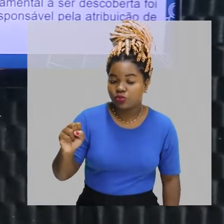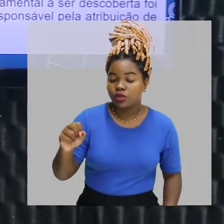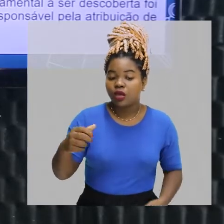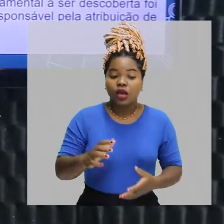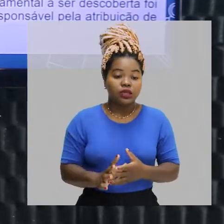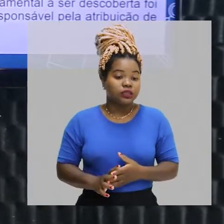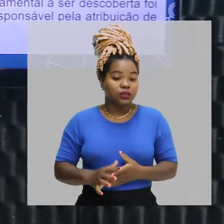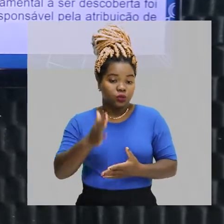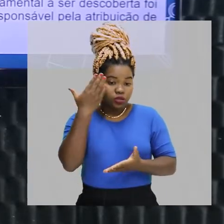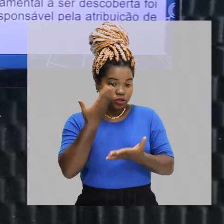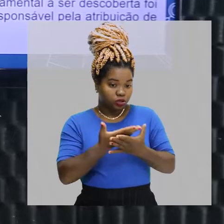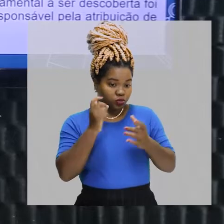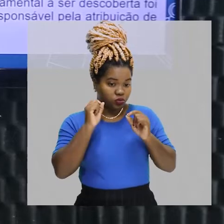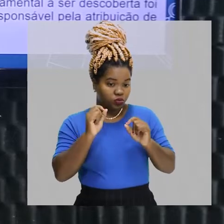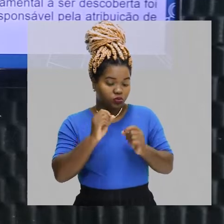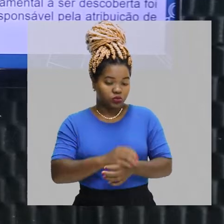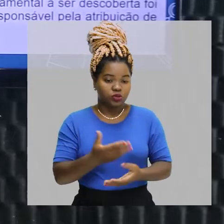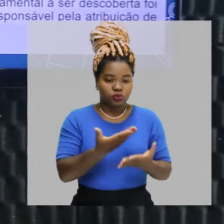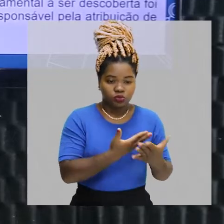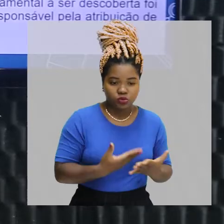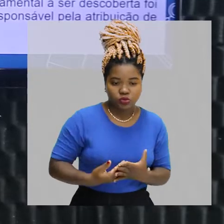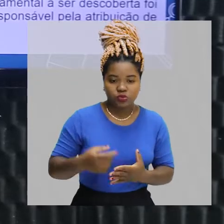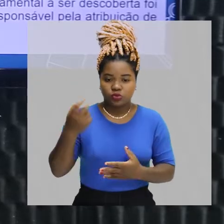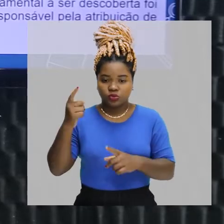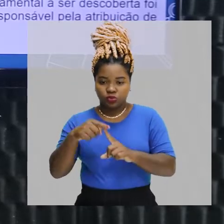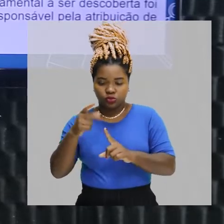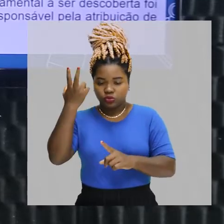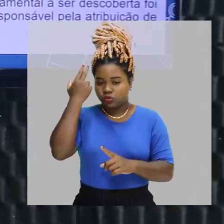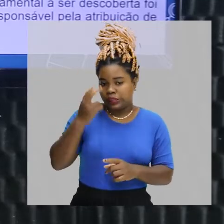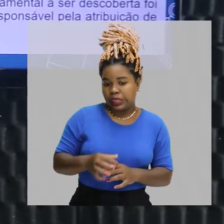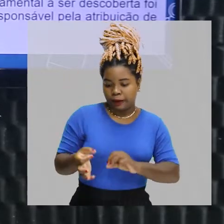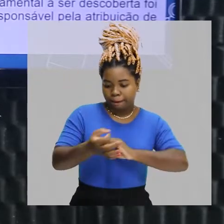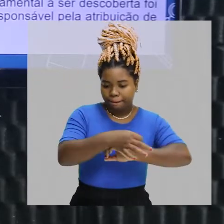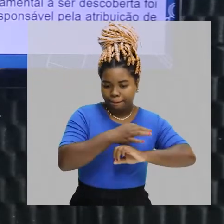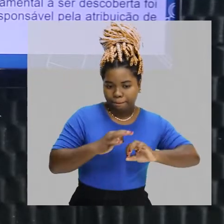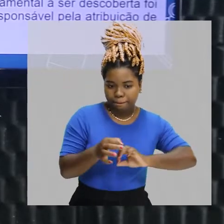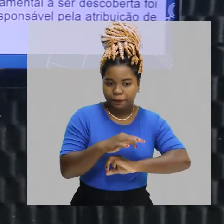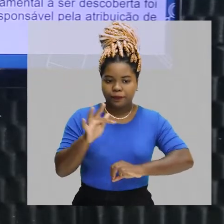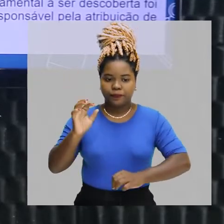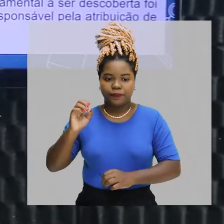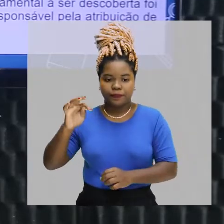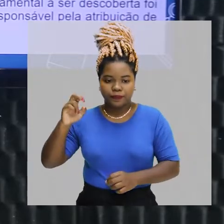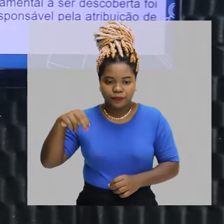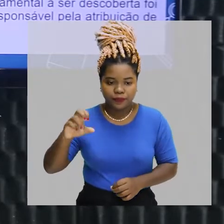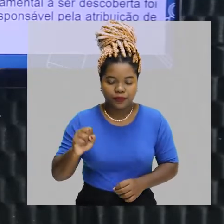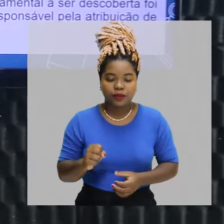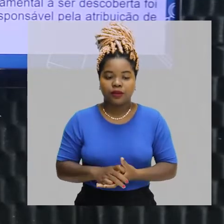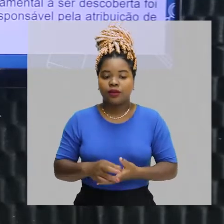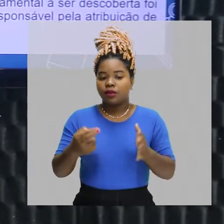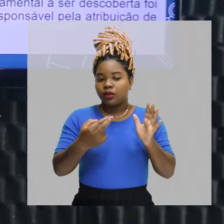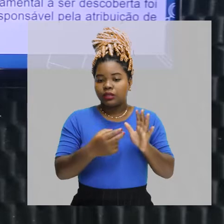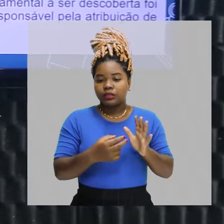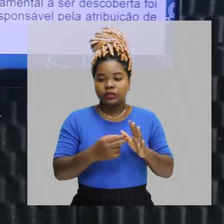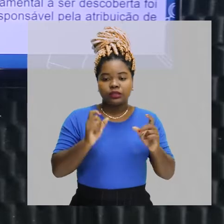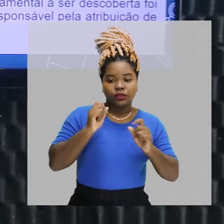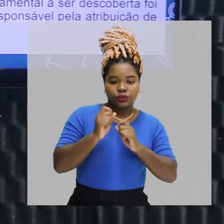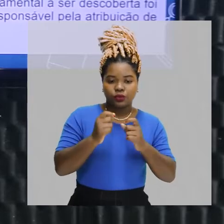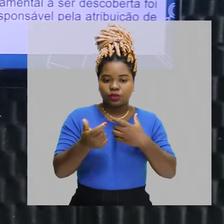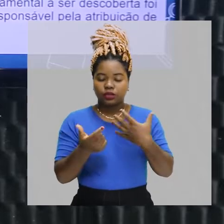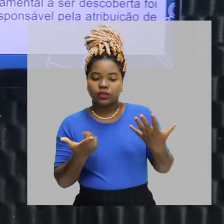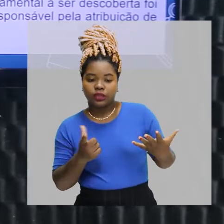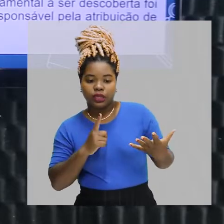acredita-se, né, aqui dentro do estudo do modelo padrão, que essas partículas, né, que são os fótons, eles são responsáveis